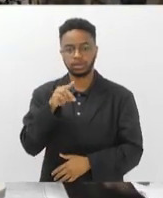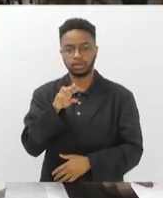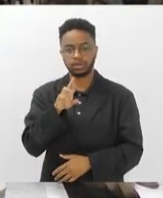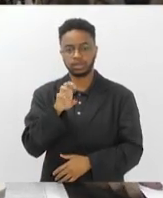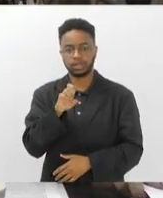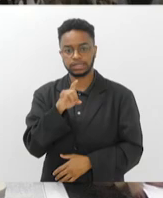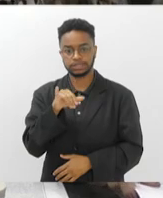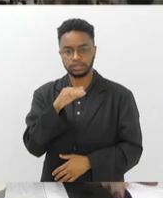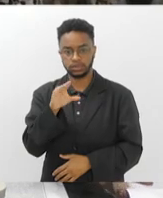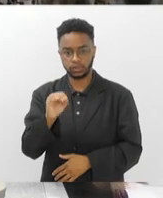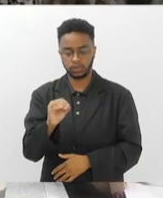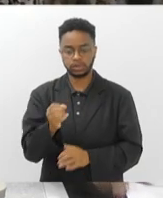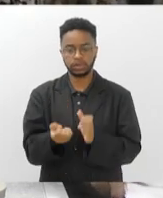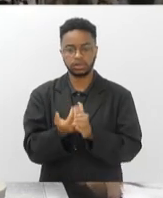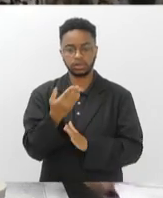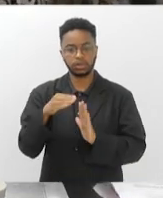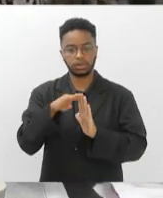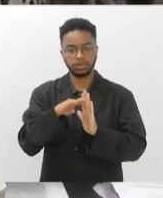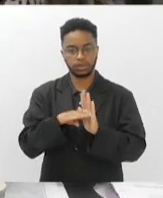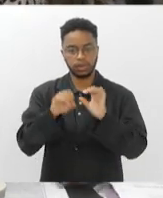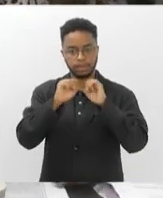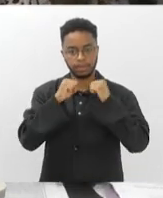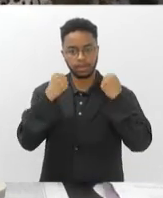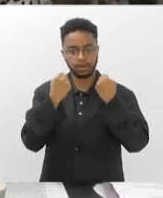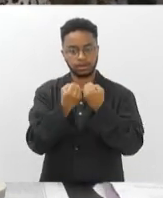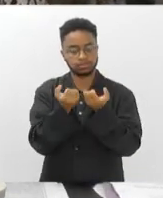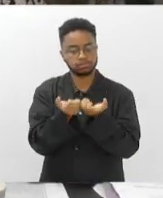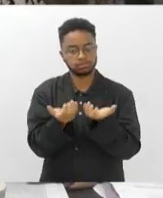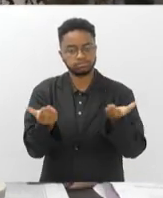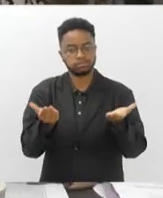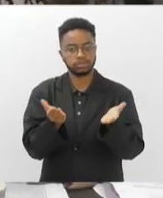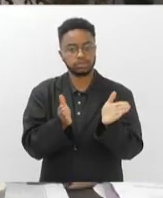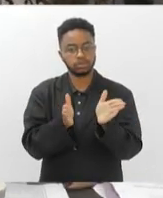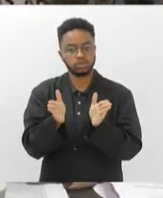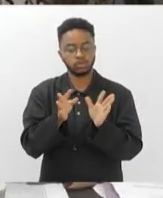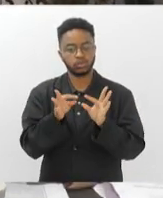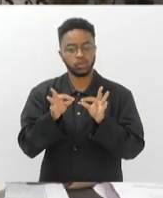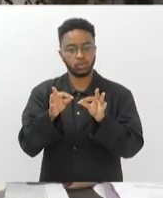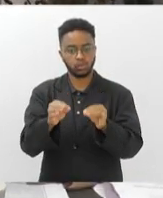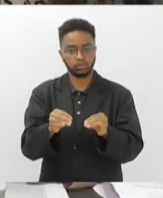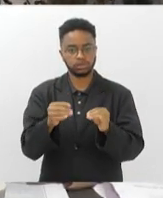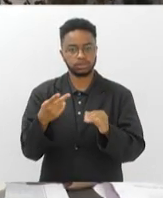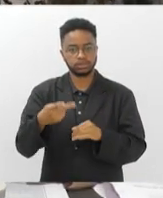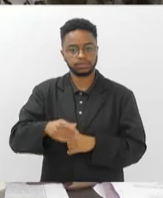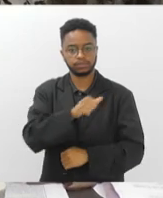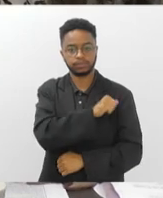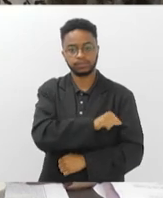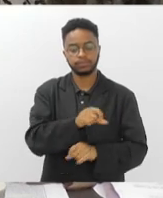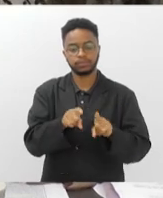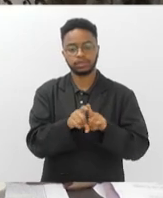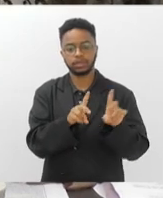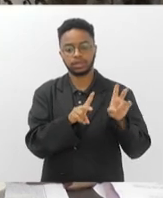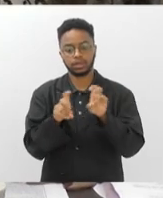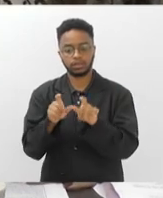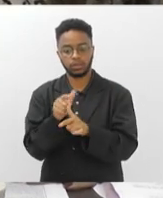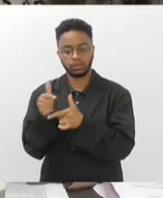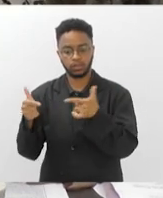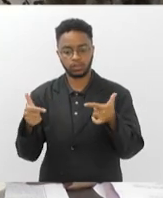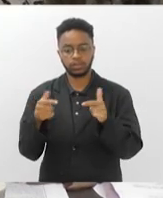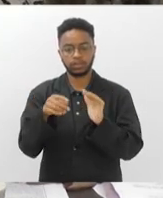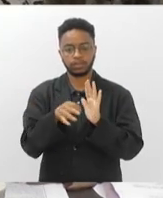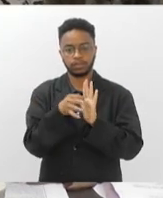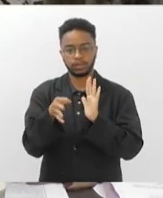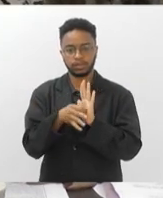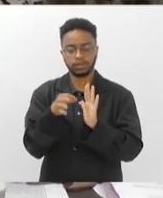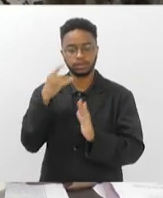Siciliano, que institui o programa Maracanã para Todos, no âmbito do Estado do Rio de Janeiro e da Outras Providências. o parecer do deputado